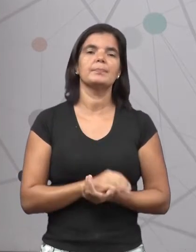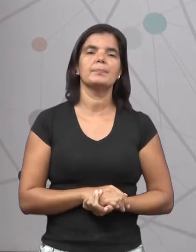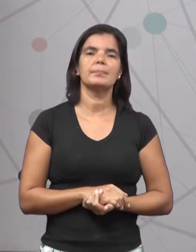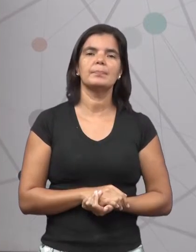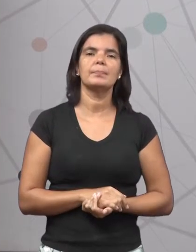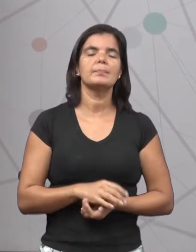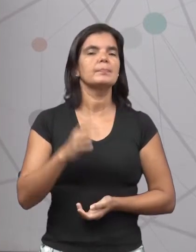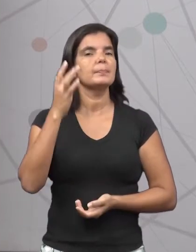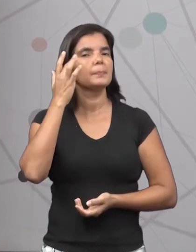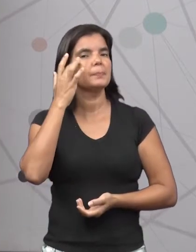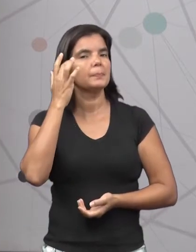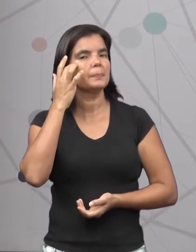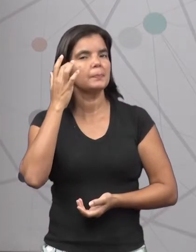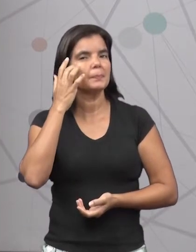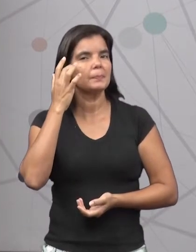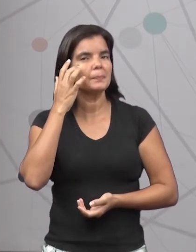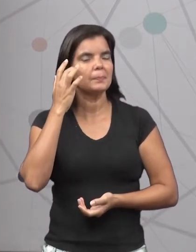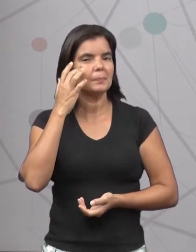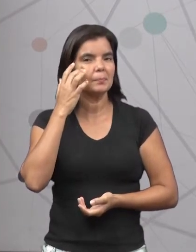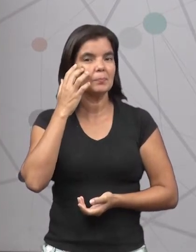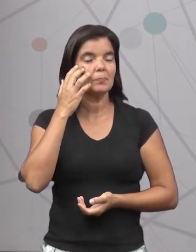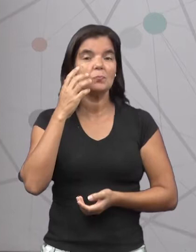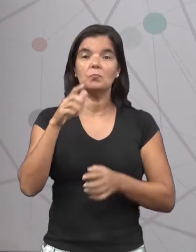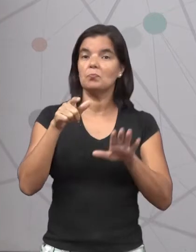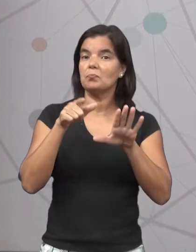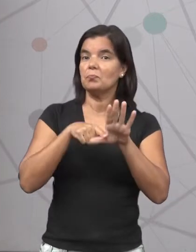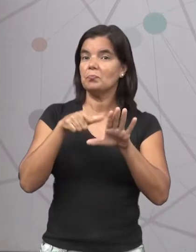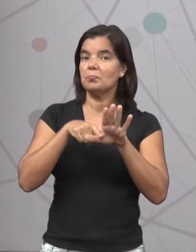O que você acha de medir então com o pé?